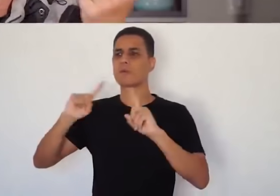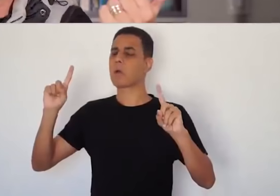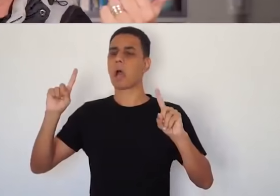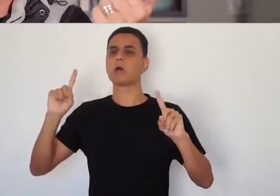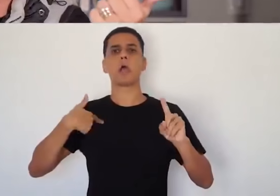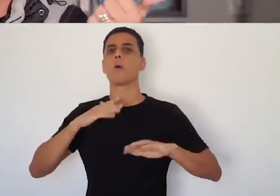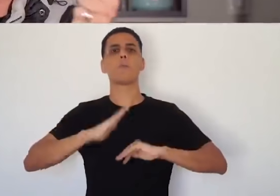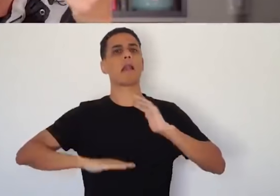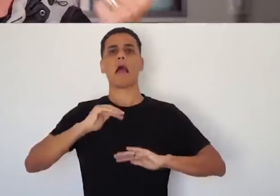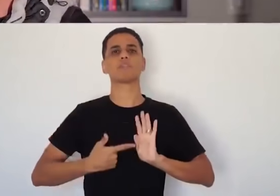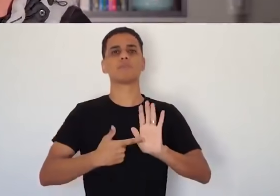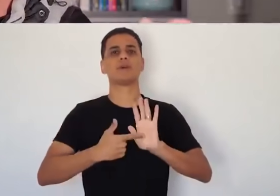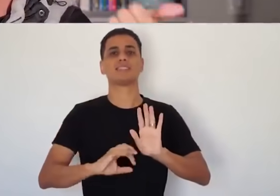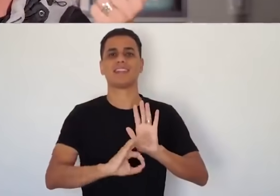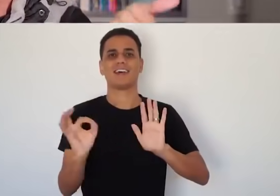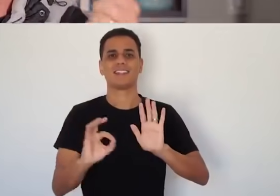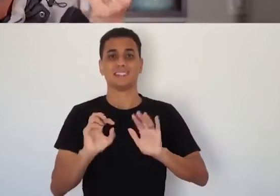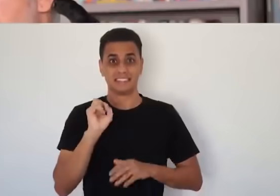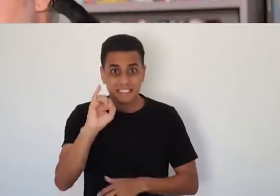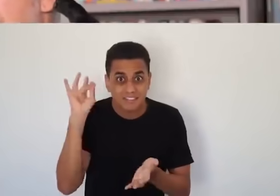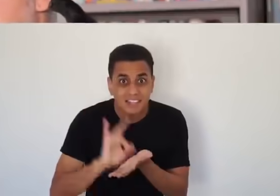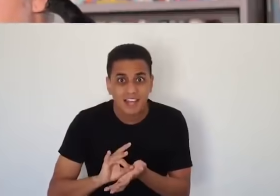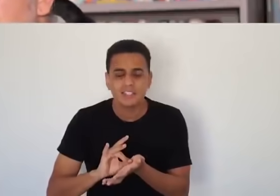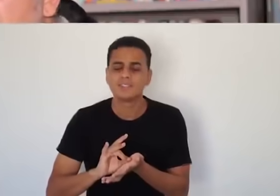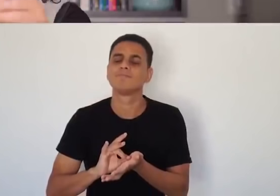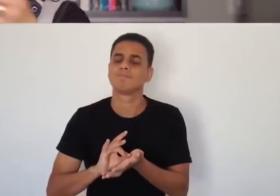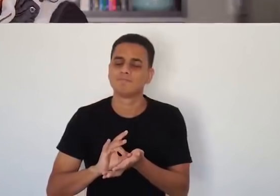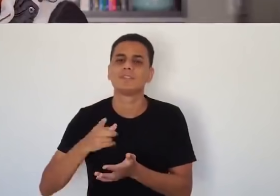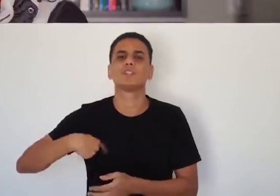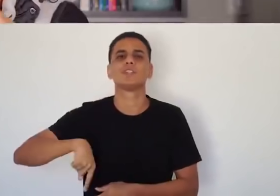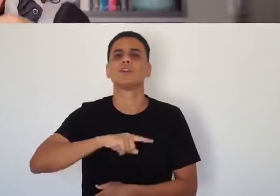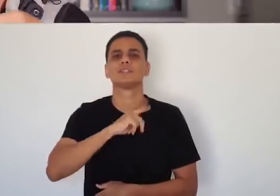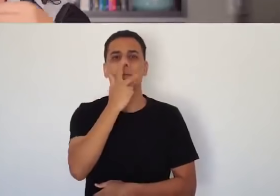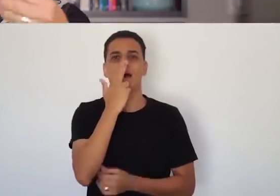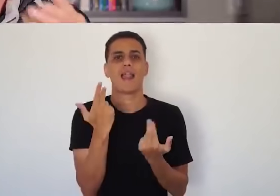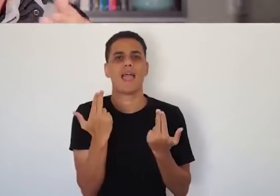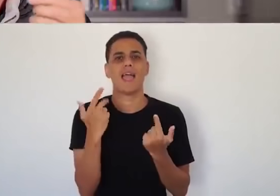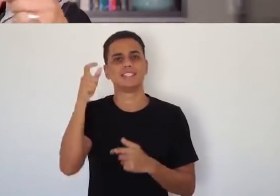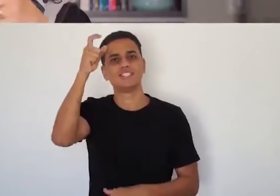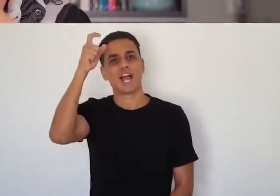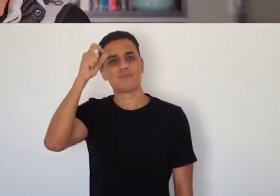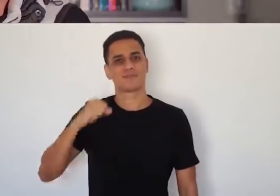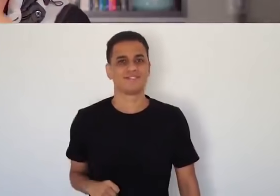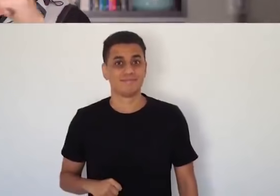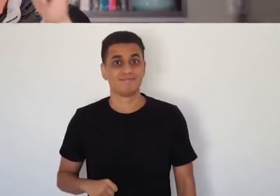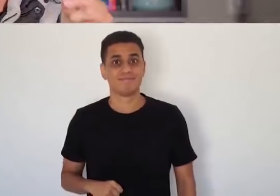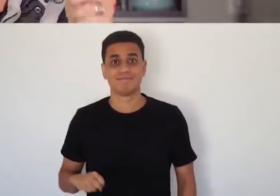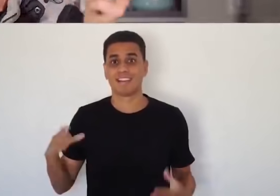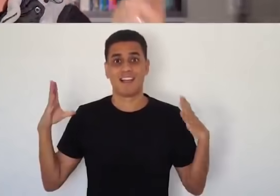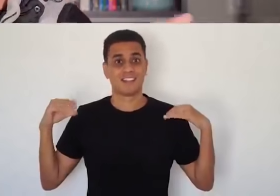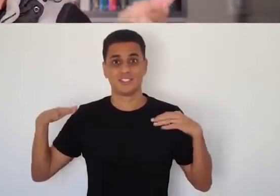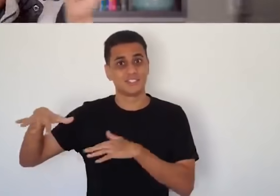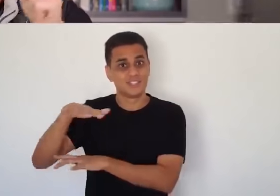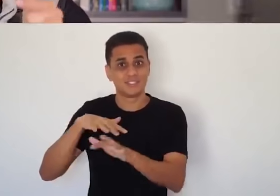isso está lá, quando você vai para Romanos, você encontra isso lá em Romanos capítulo 5, da justificação de Abraão pela fé, porém aqui o texto vai dizer